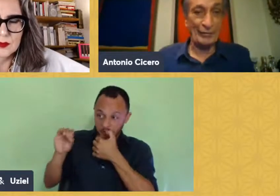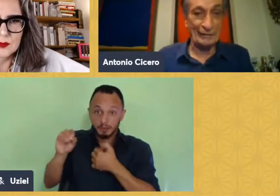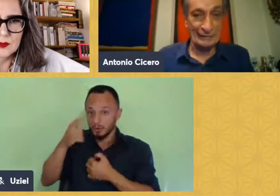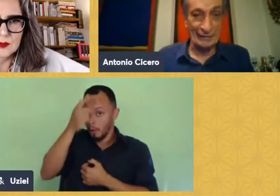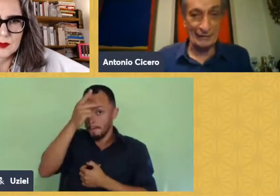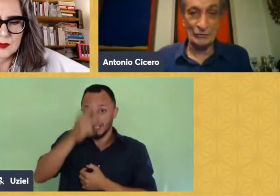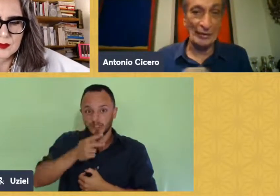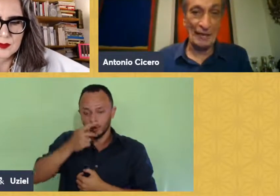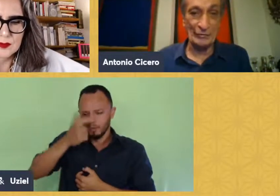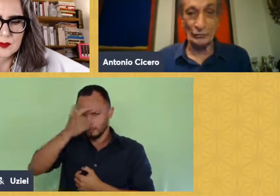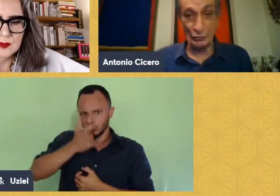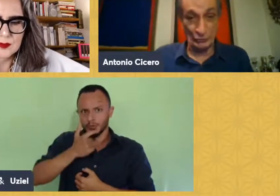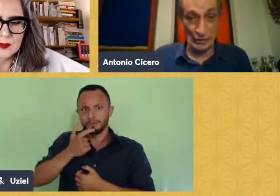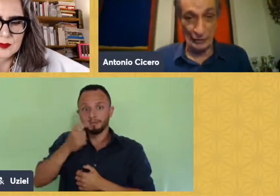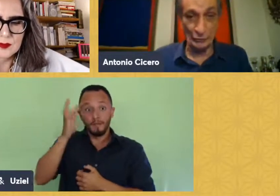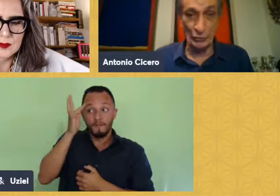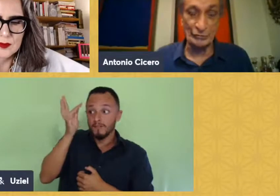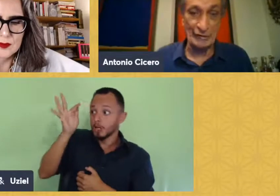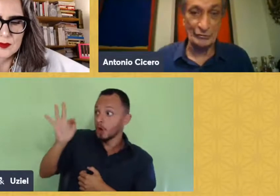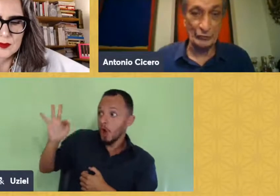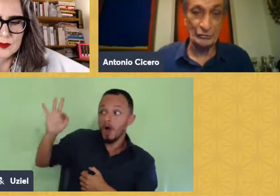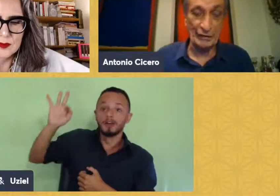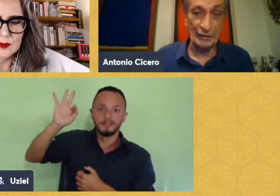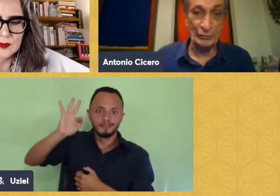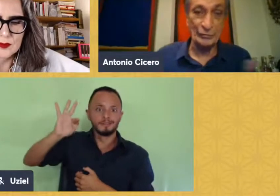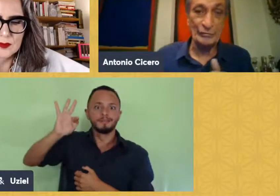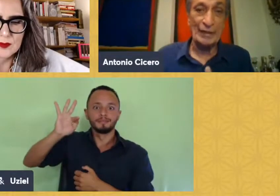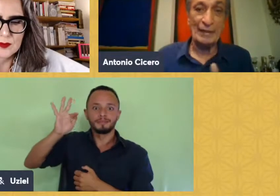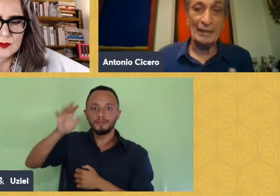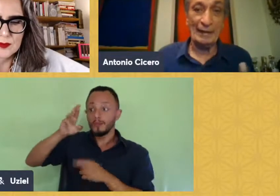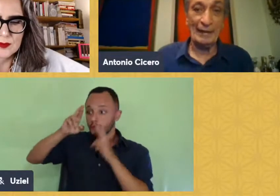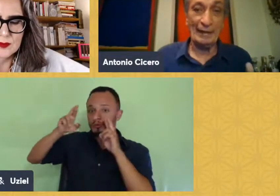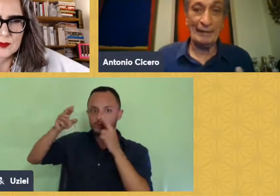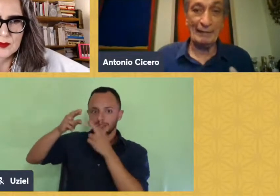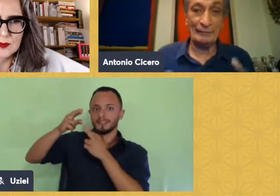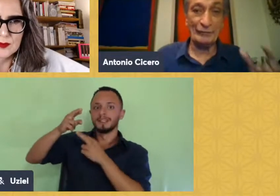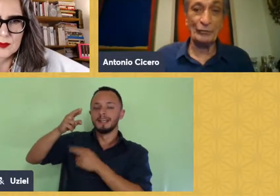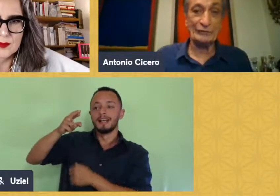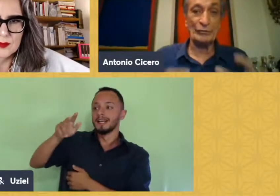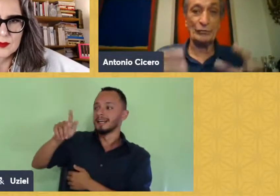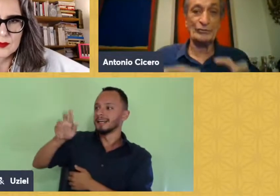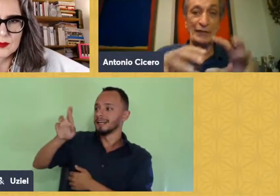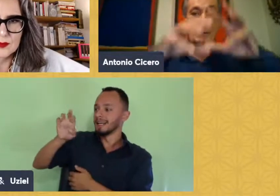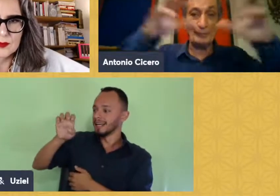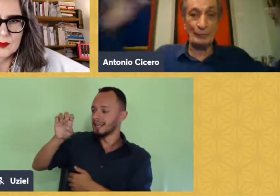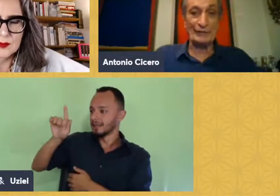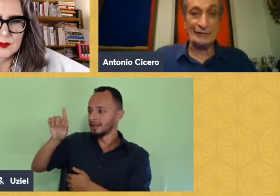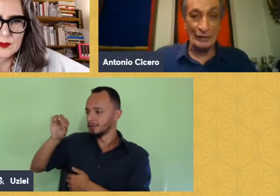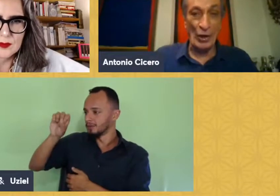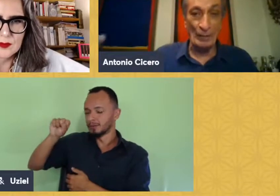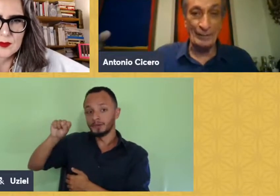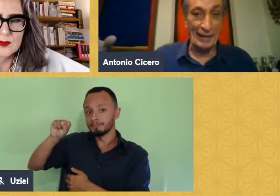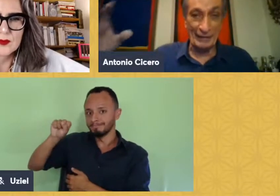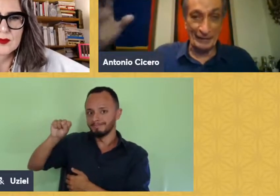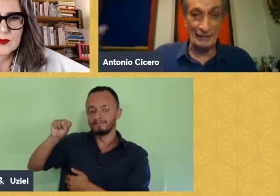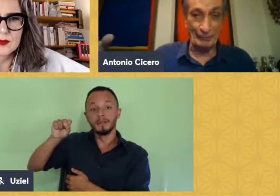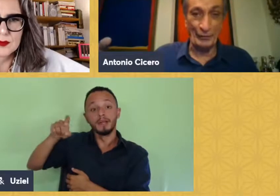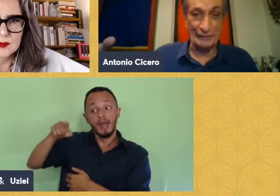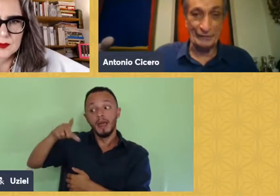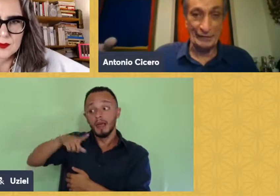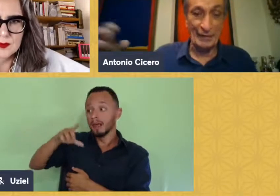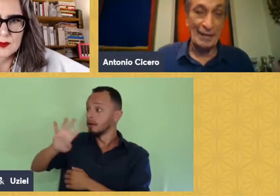essa poesia de Horácio, dos antigos gregos, ficou sendo considerada a poesia nobre, a